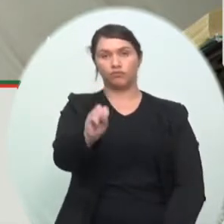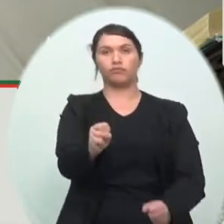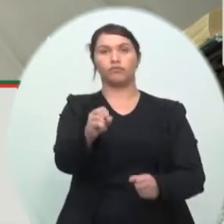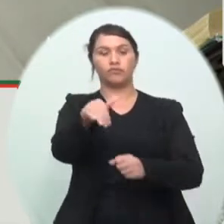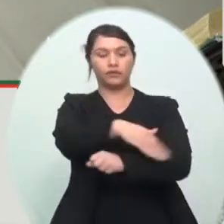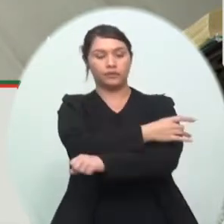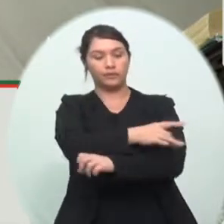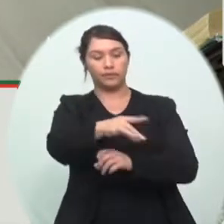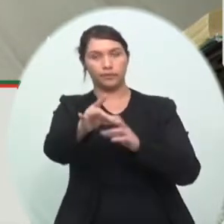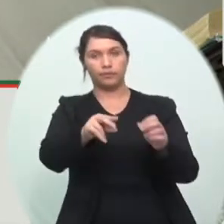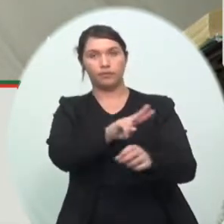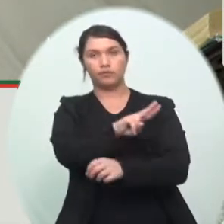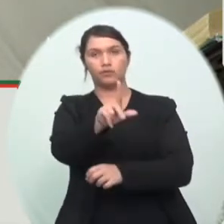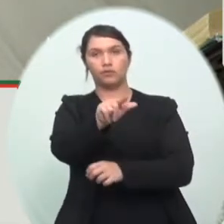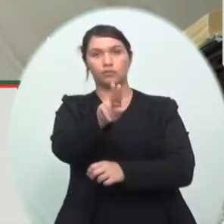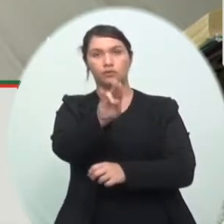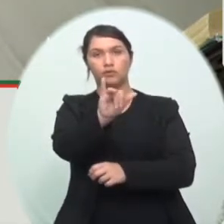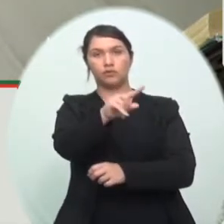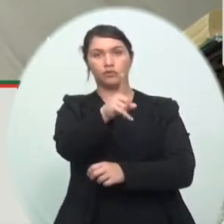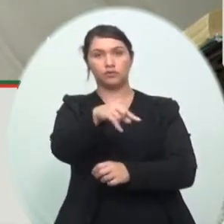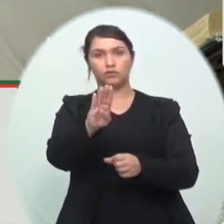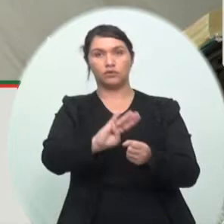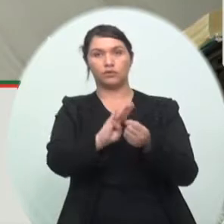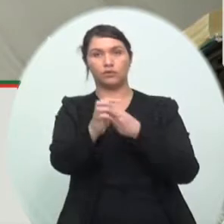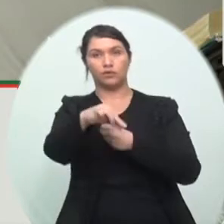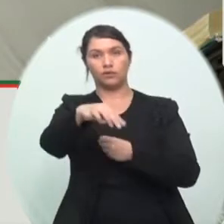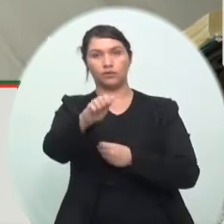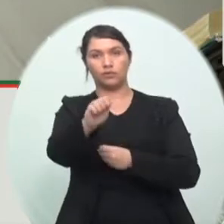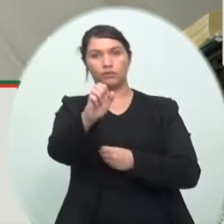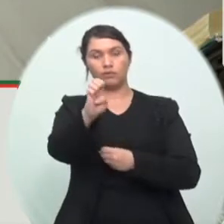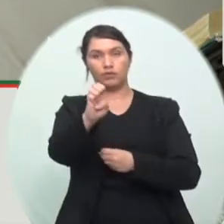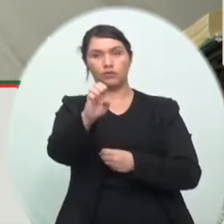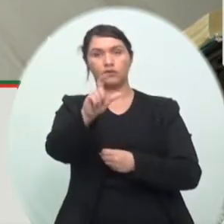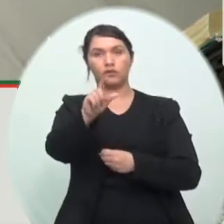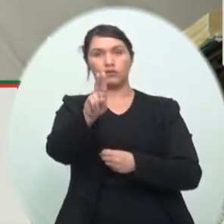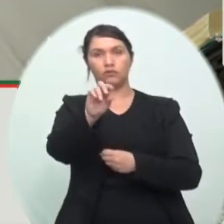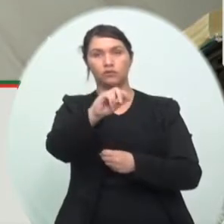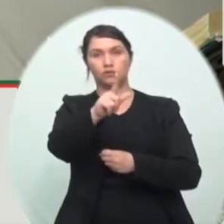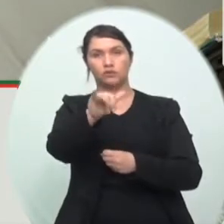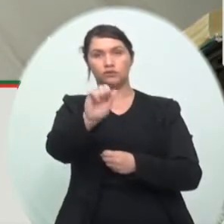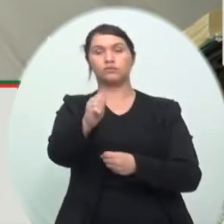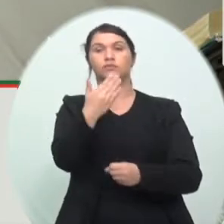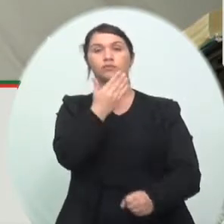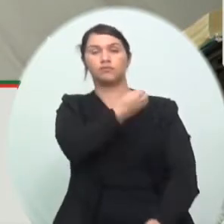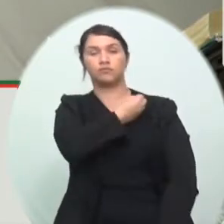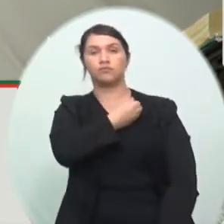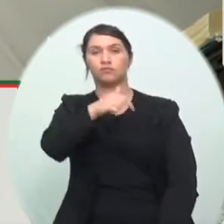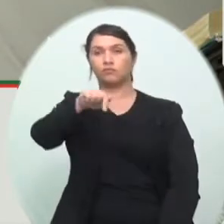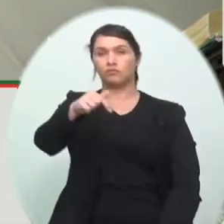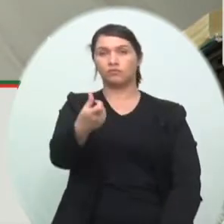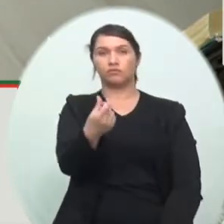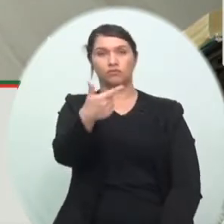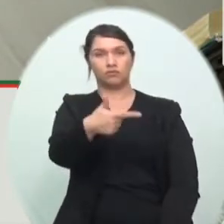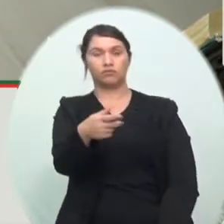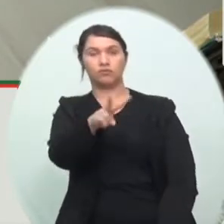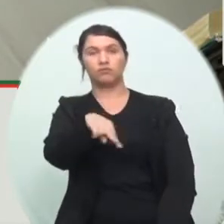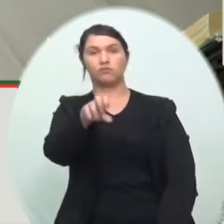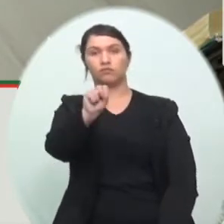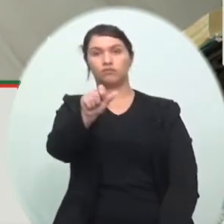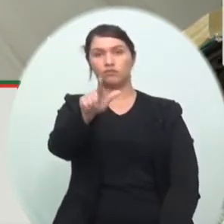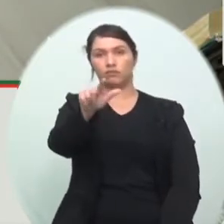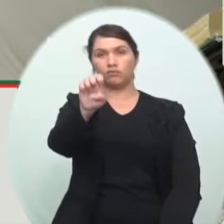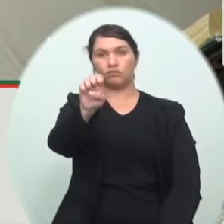adequado na rua Luiz Nazari, bairro Mãe Luzia. Indicação número 782/18, autoria vereador Salésio